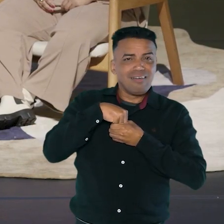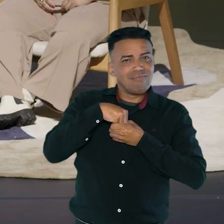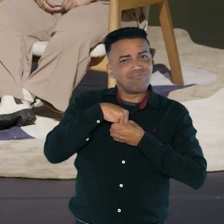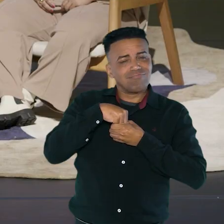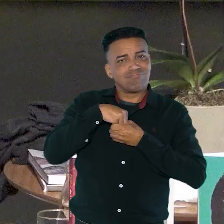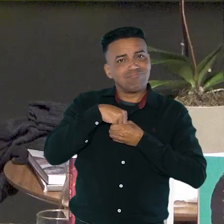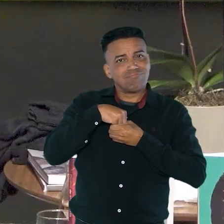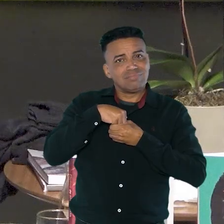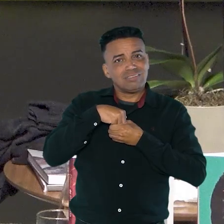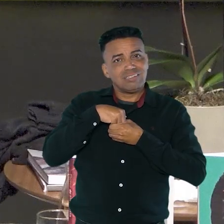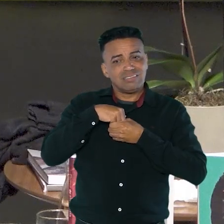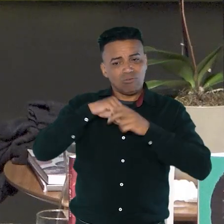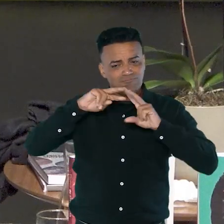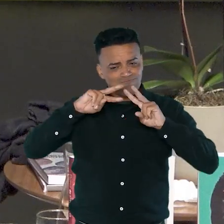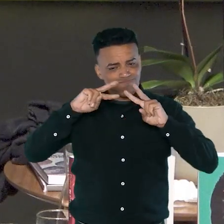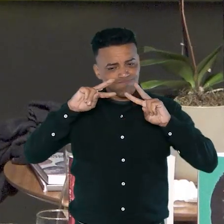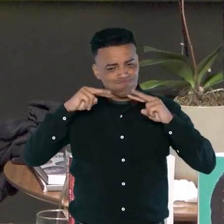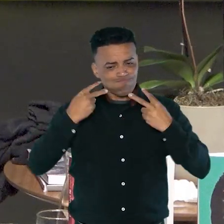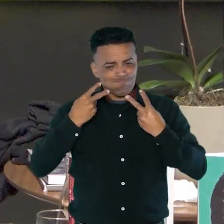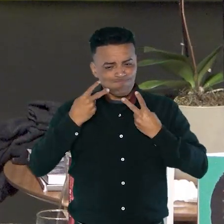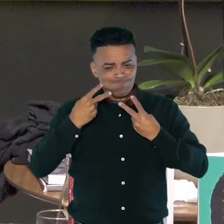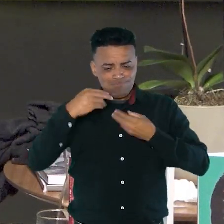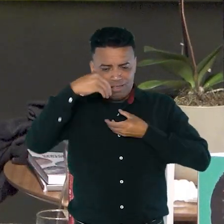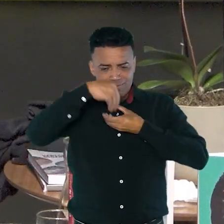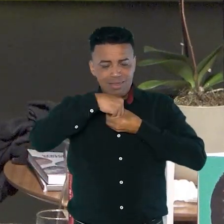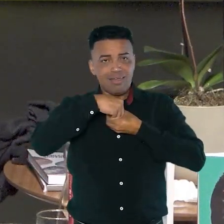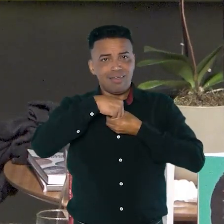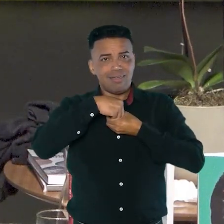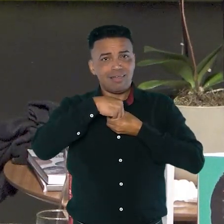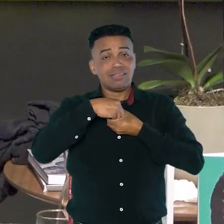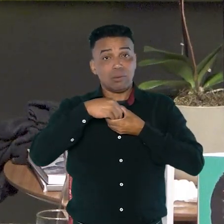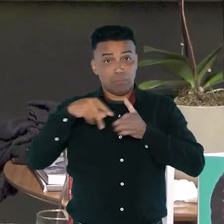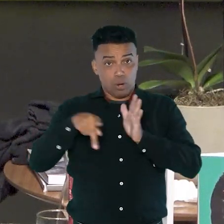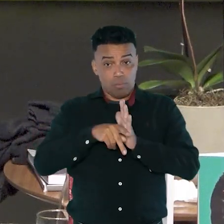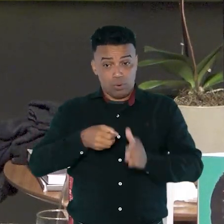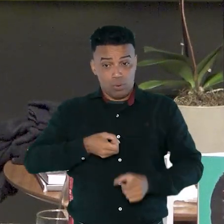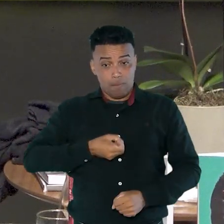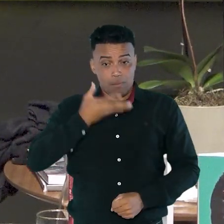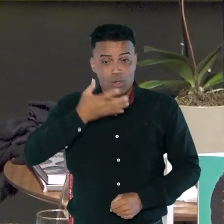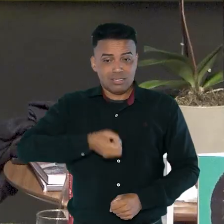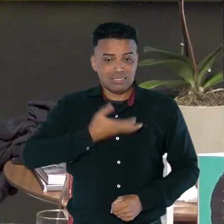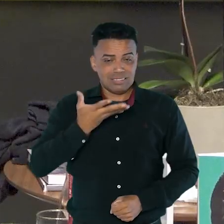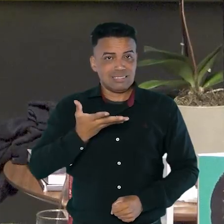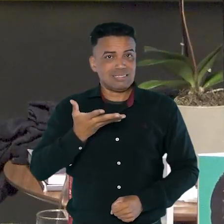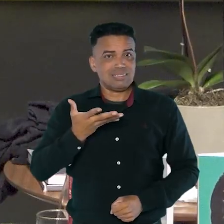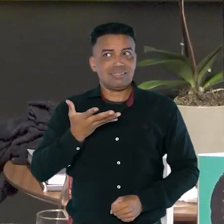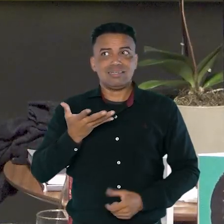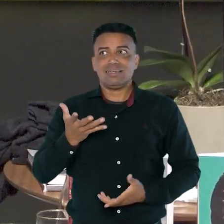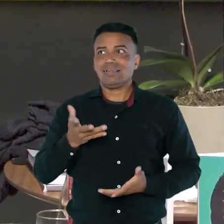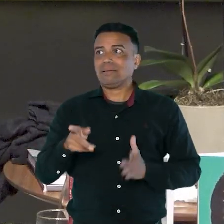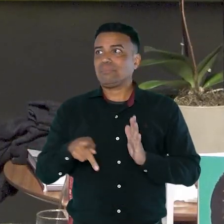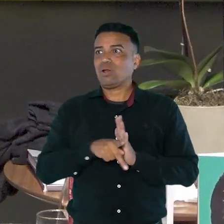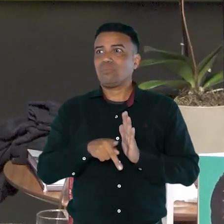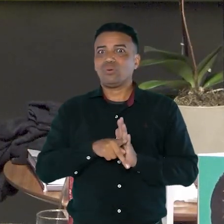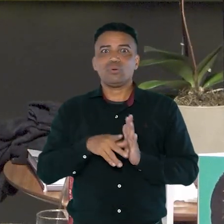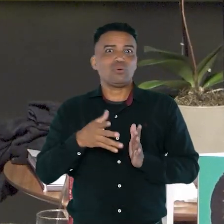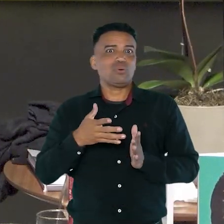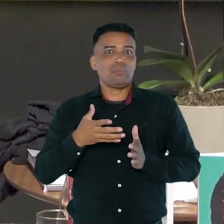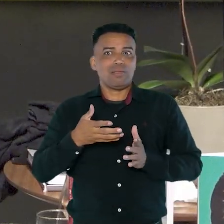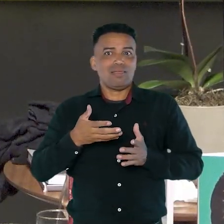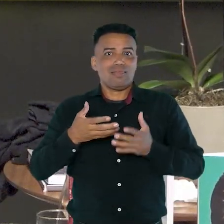Essa coisa do autoconhecimento, sabe? Como se eu, através da poesia, eu também estivesse descalcificando minha glândula pineal,